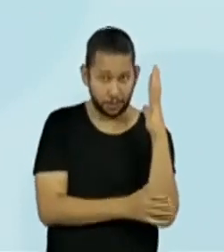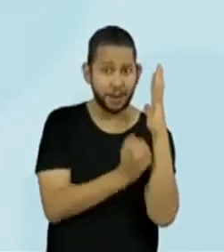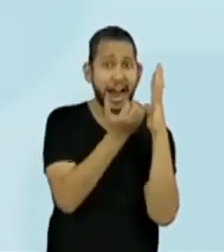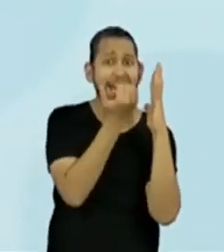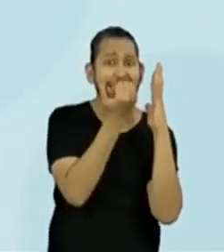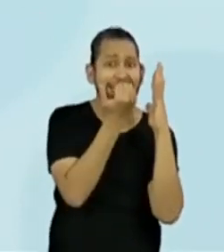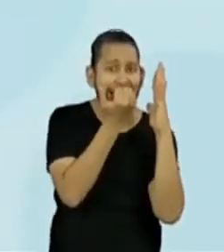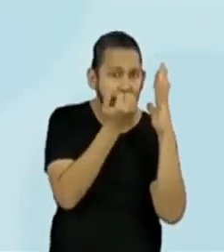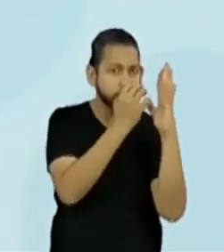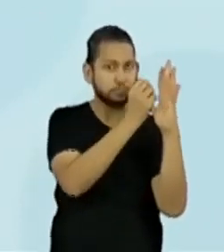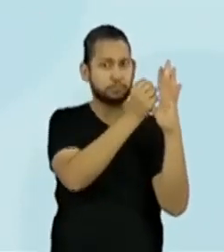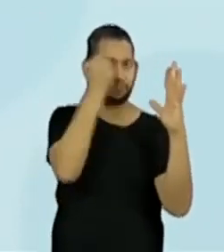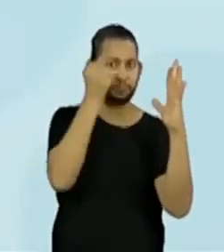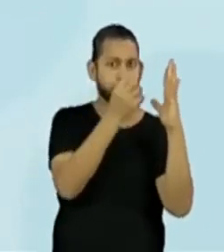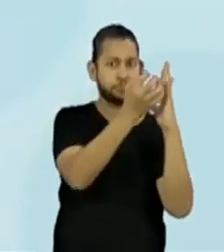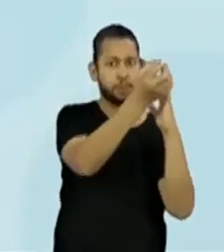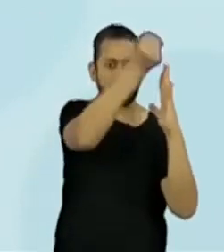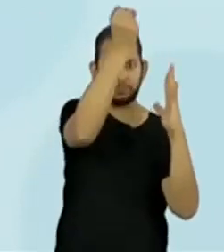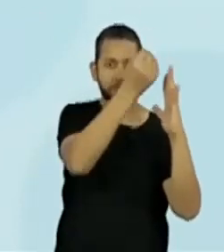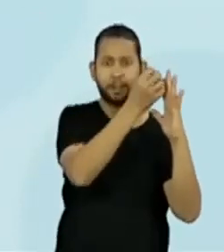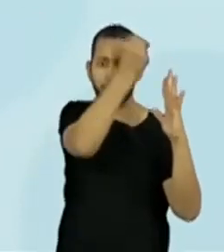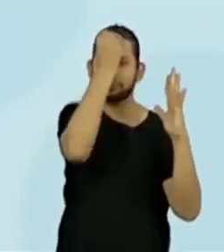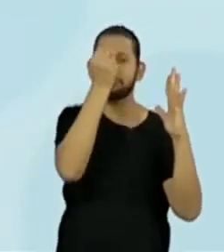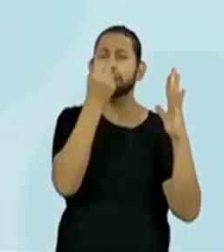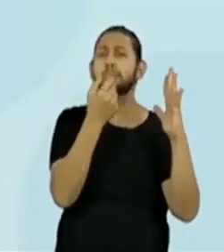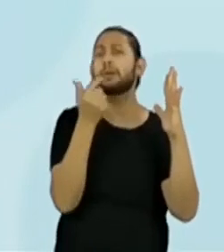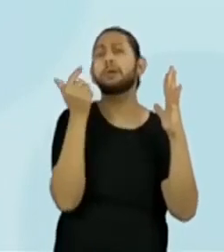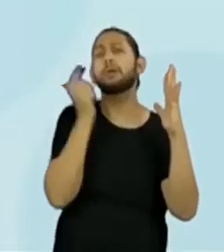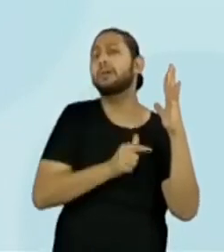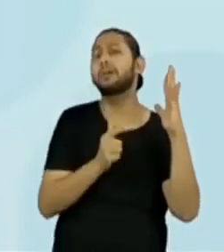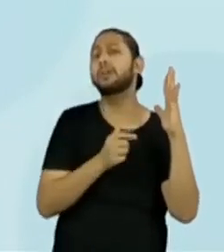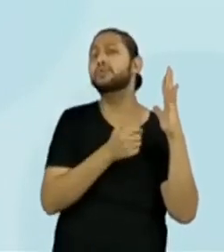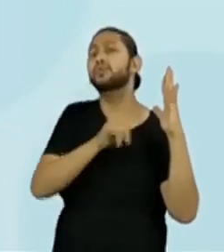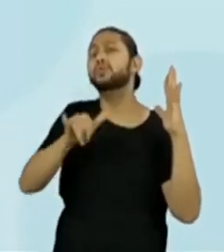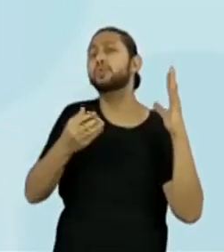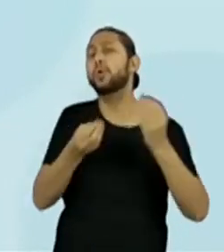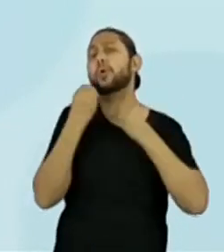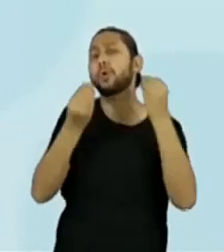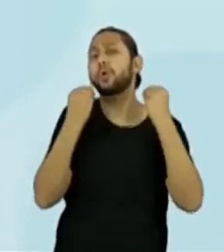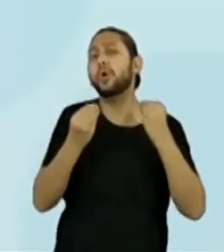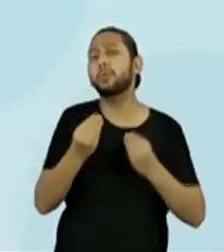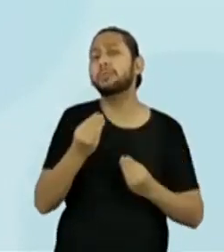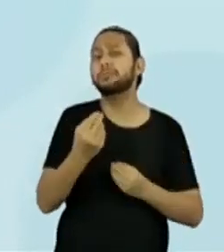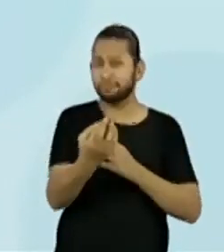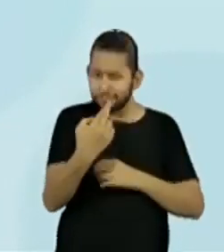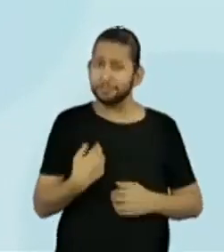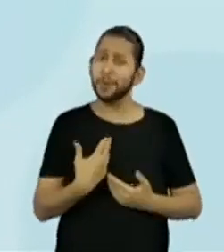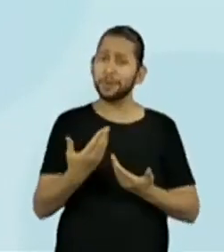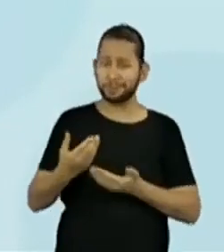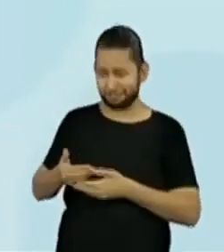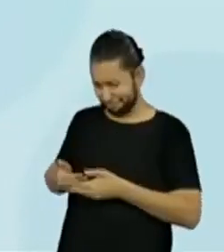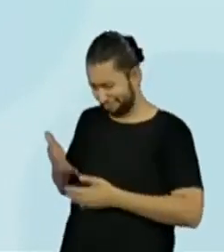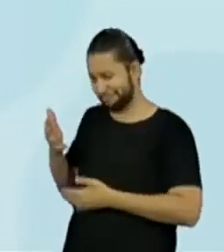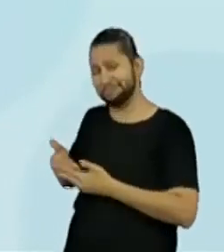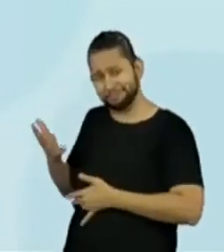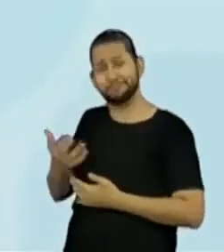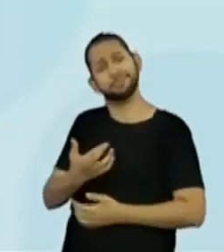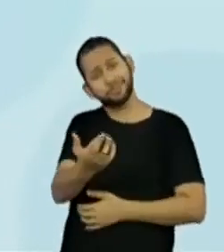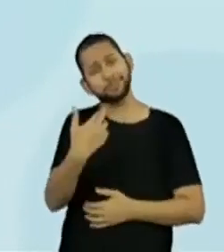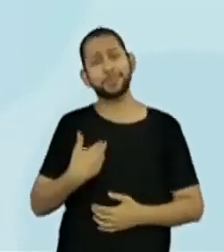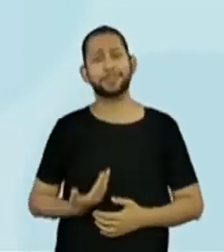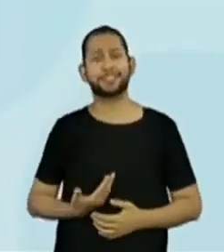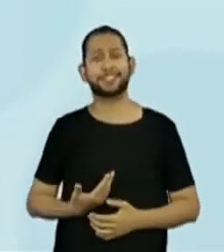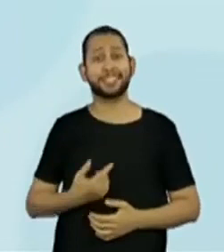milho? Como o milho conseguiu a energia? Vamos ver aí quem está acompanhando a aula e já viu lá na tela para